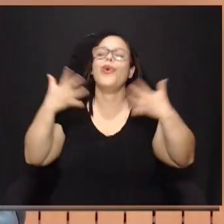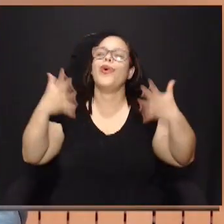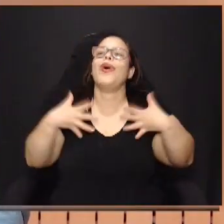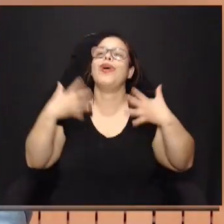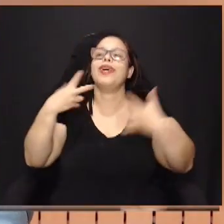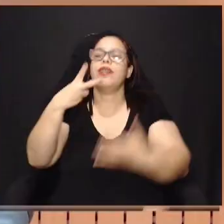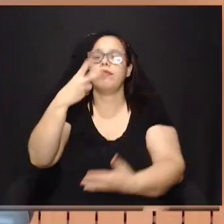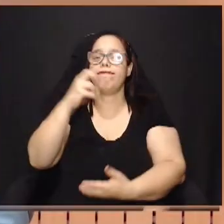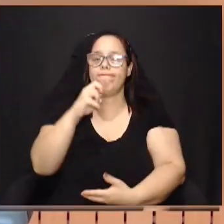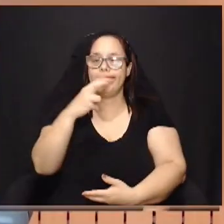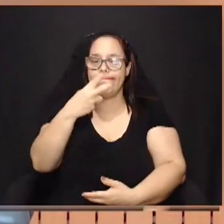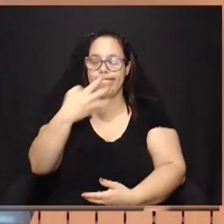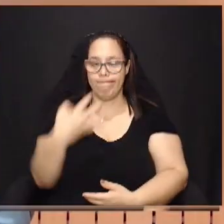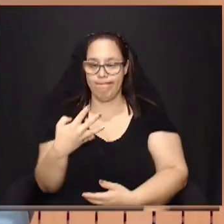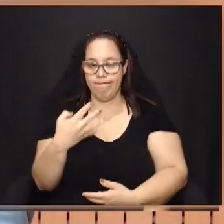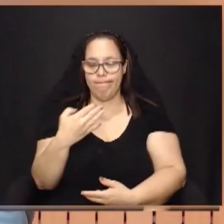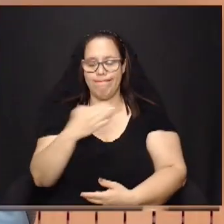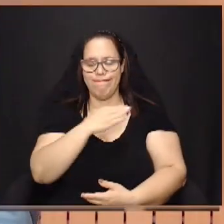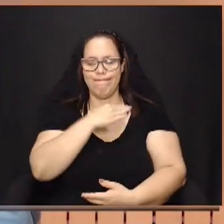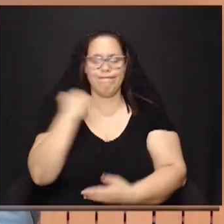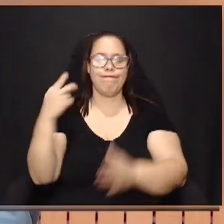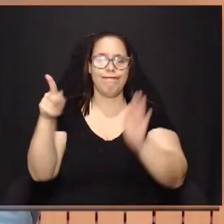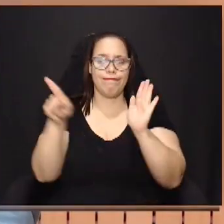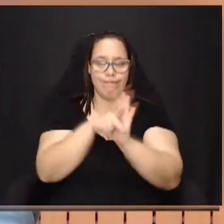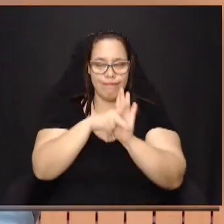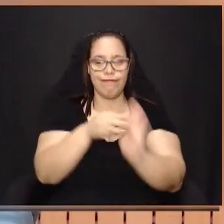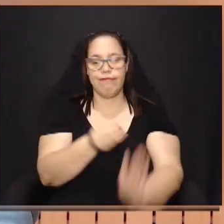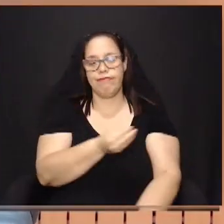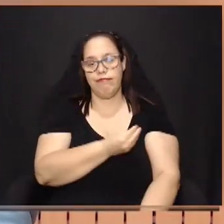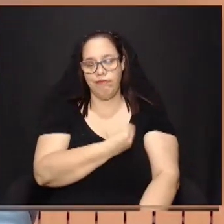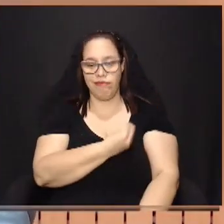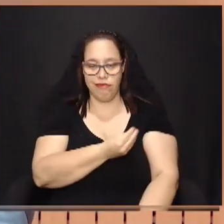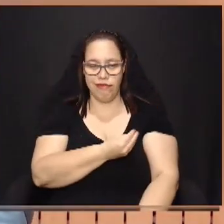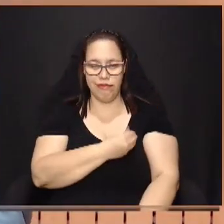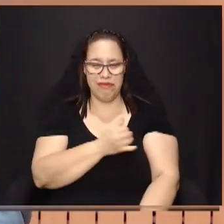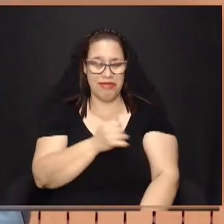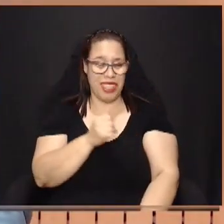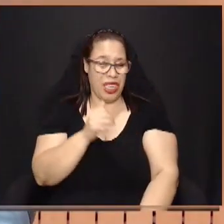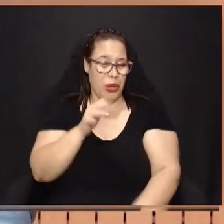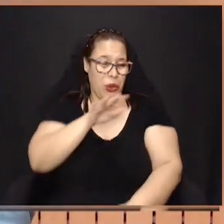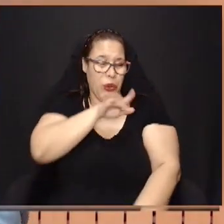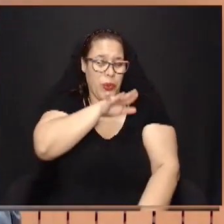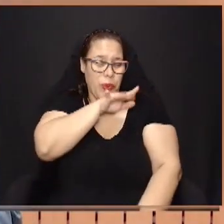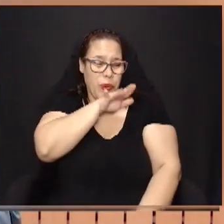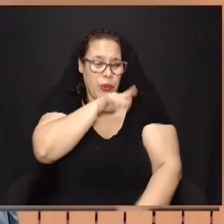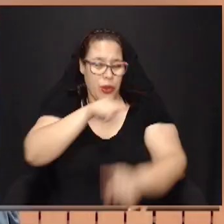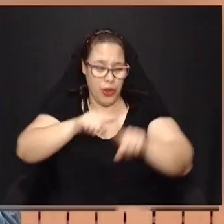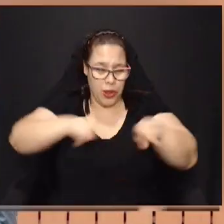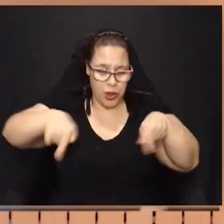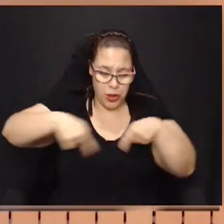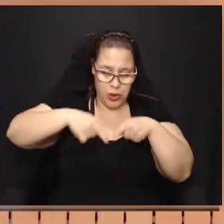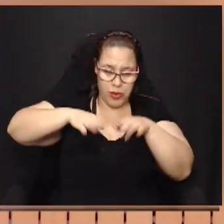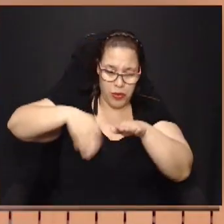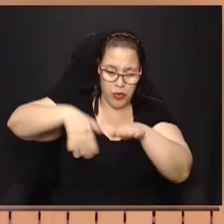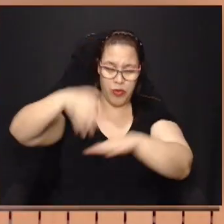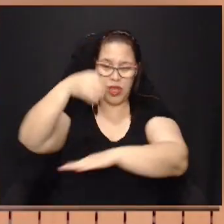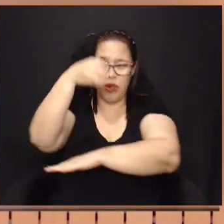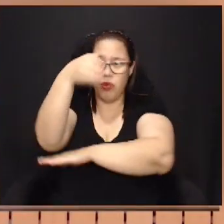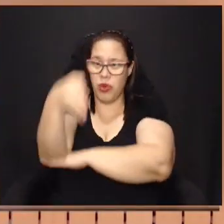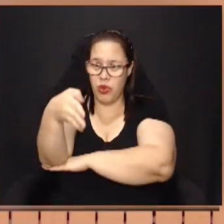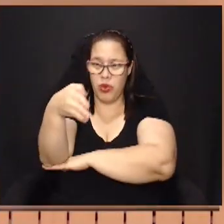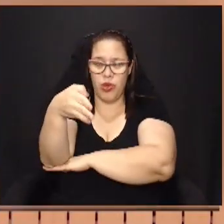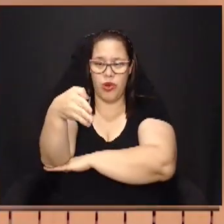2024 perdeu a própria existência de forma trágica em uma piscina, em um hotel resort no município